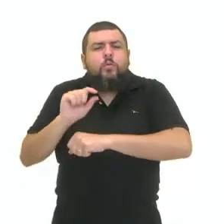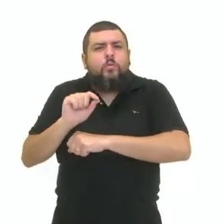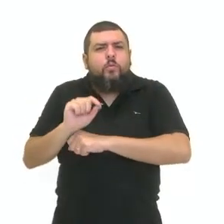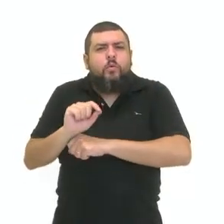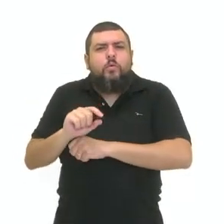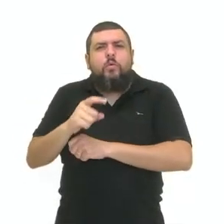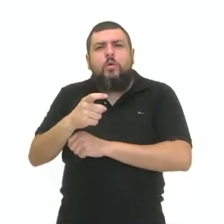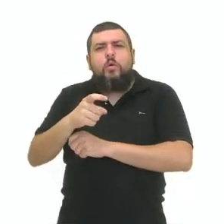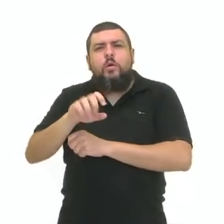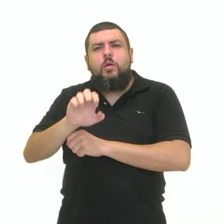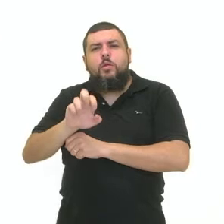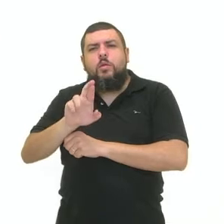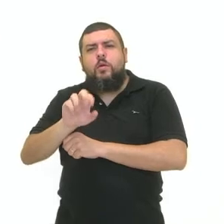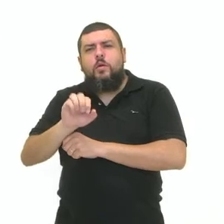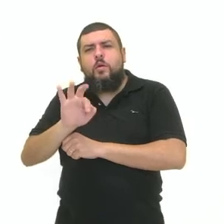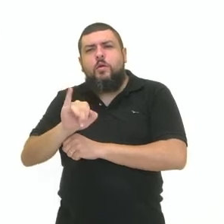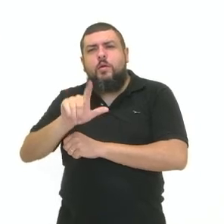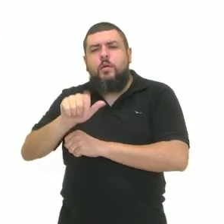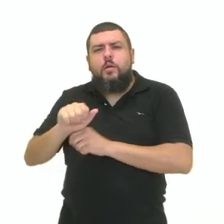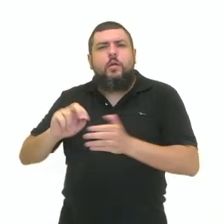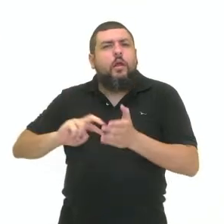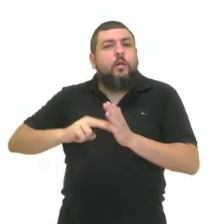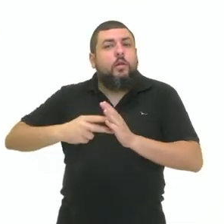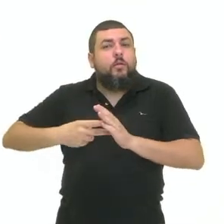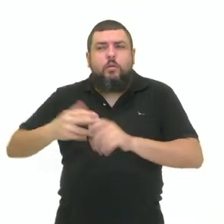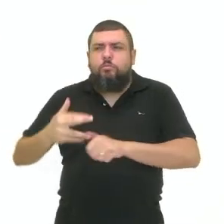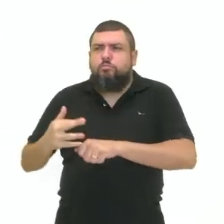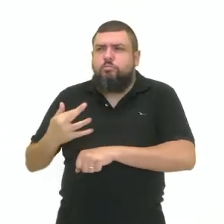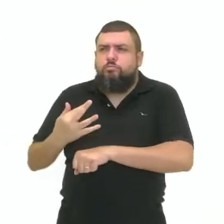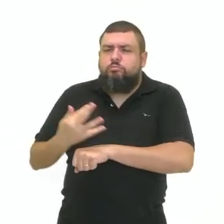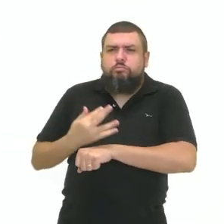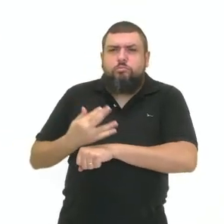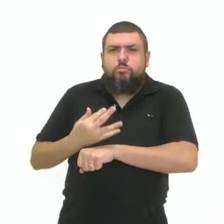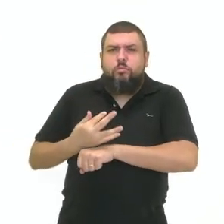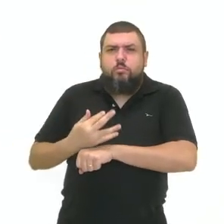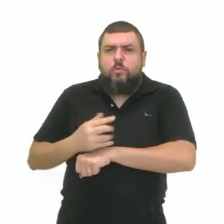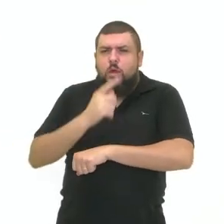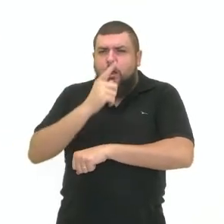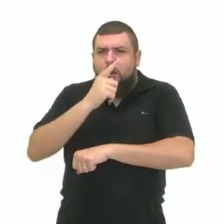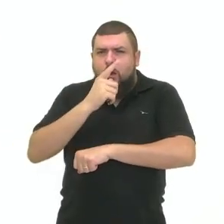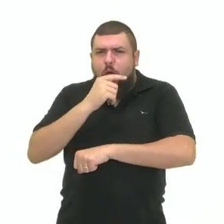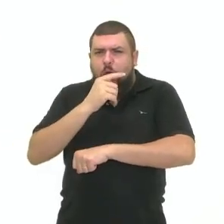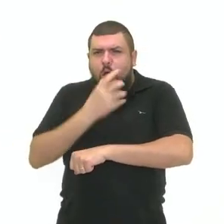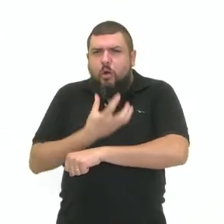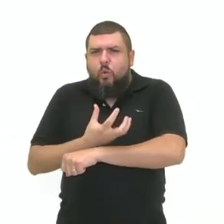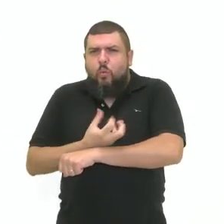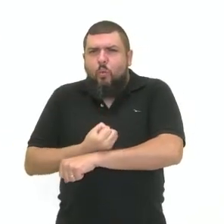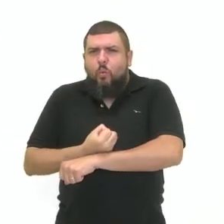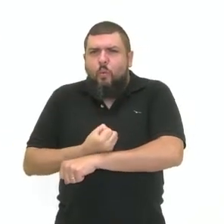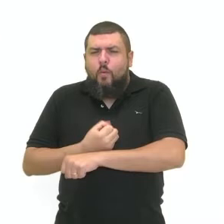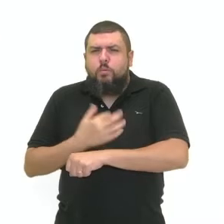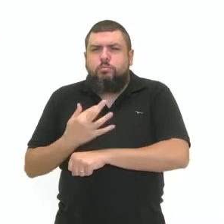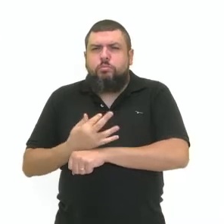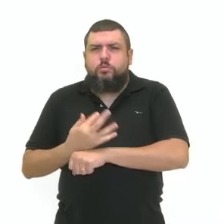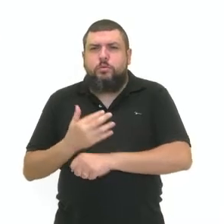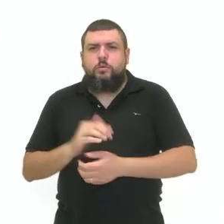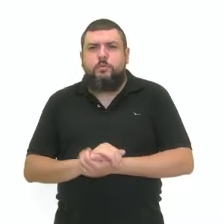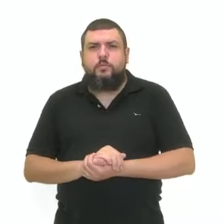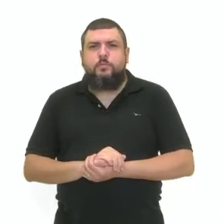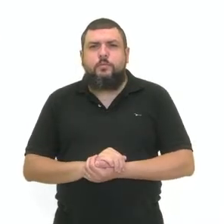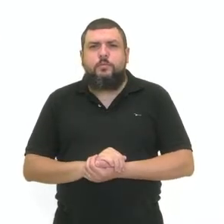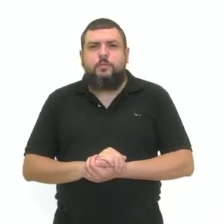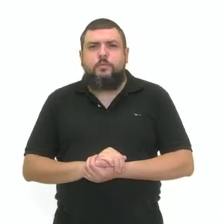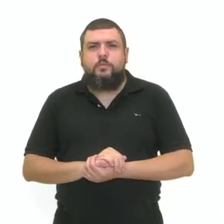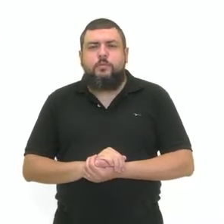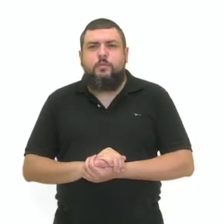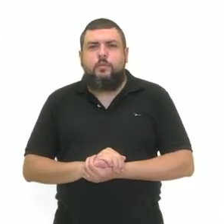ok? Aquelas que resistem à falta de água. Tem cactáceos também, e assim por diante. A vegetação mediterrânea, ela